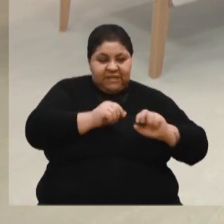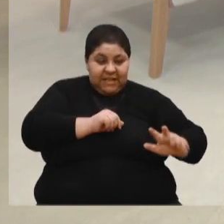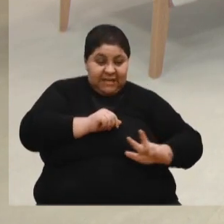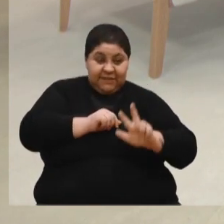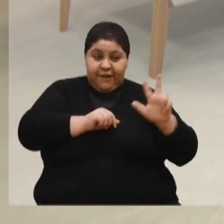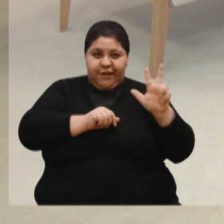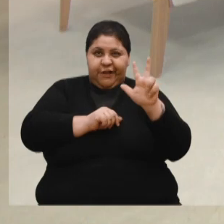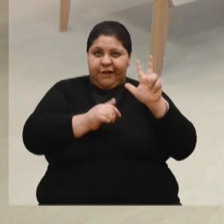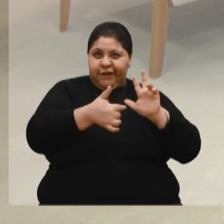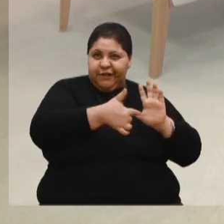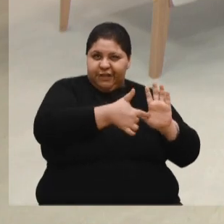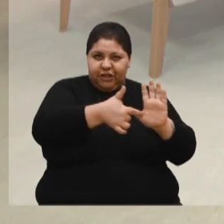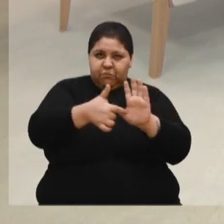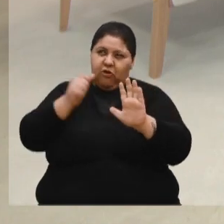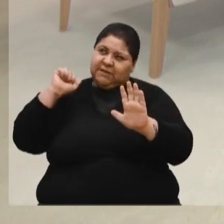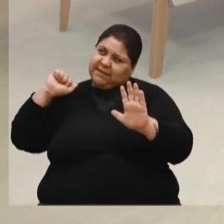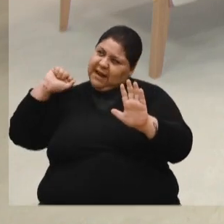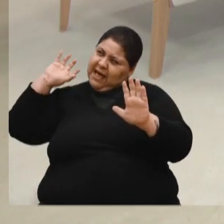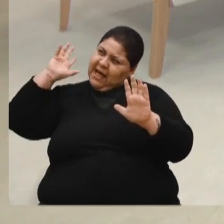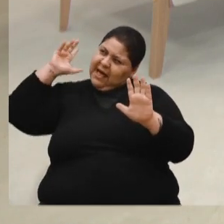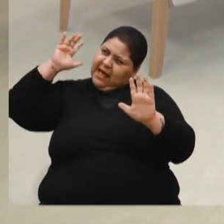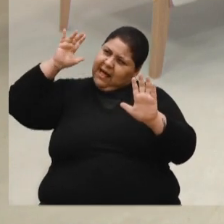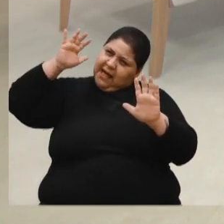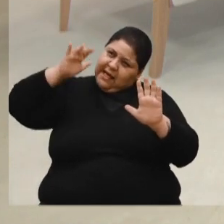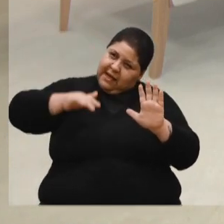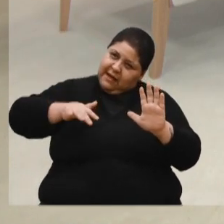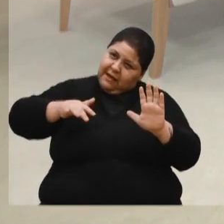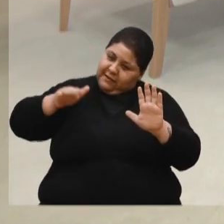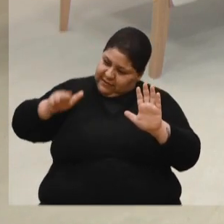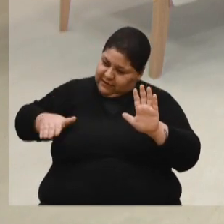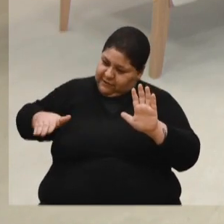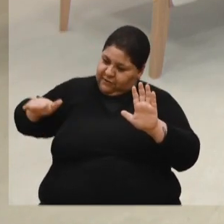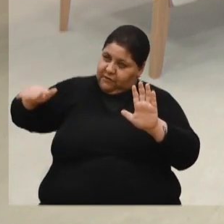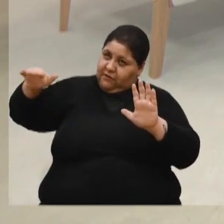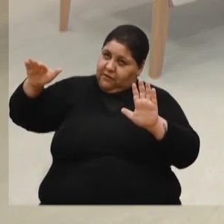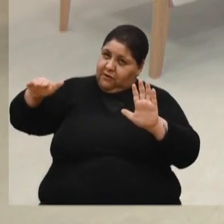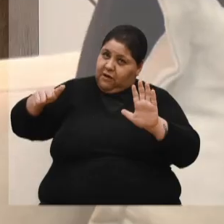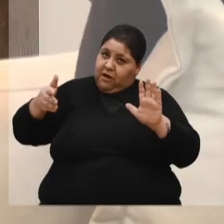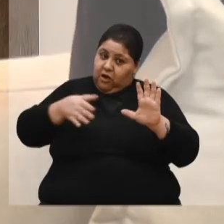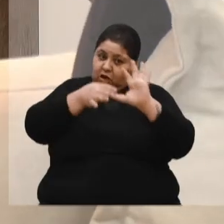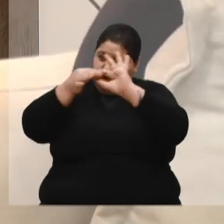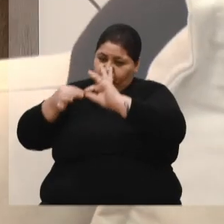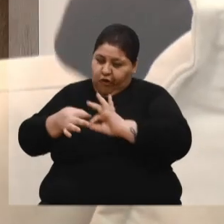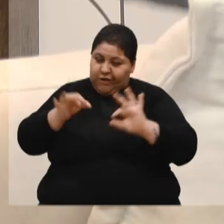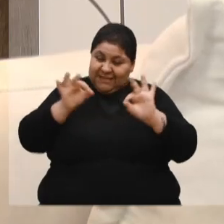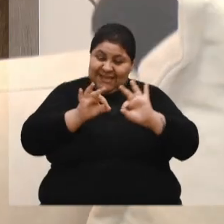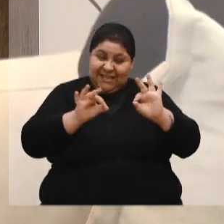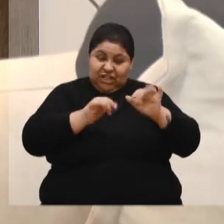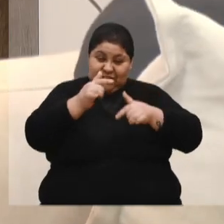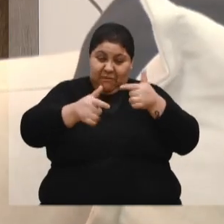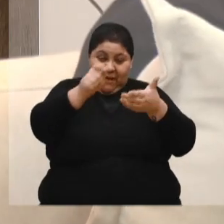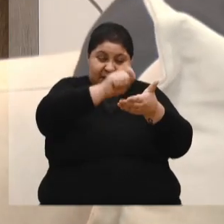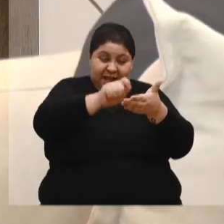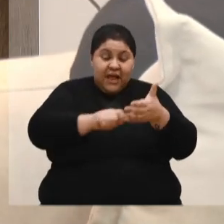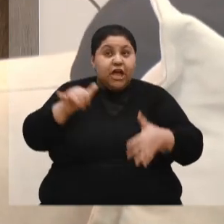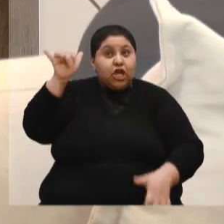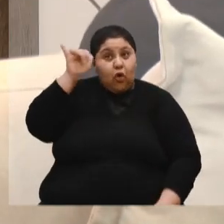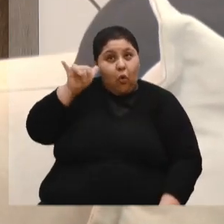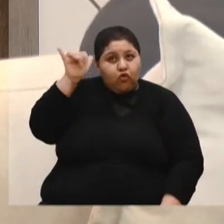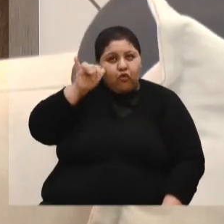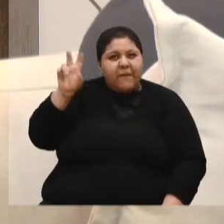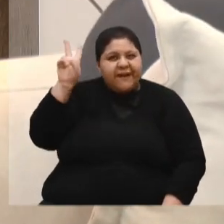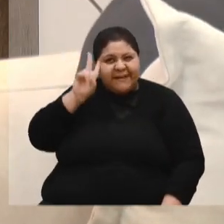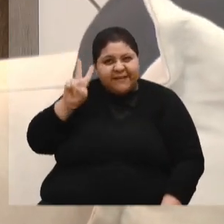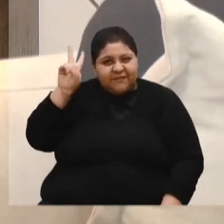que a gente veio trazendo na nossa infância, com esse excelente trabalho da escrita, né? Que conta uma